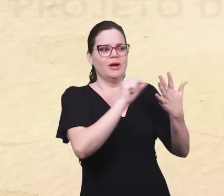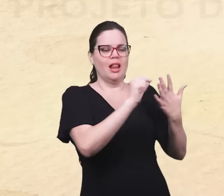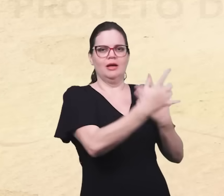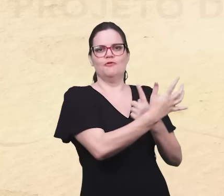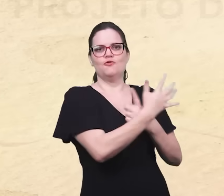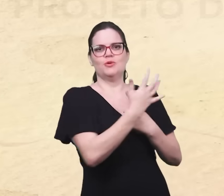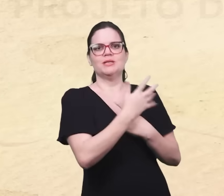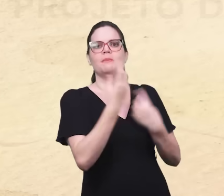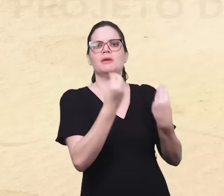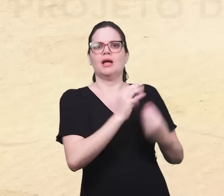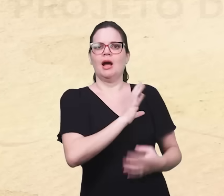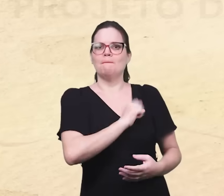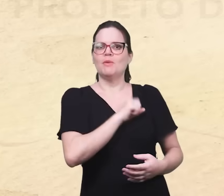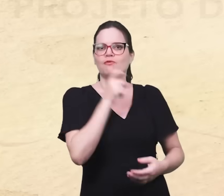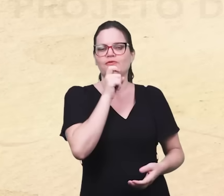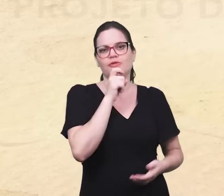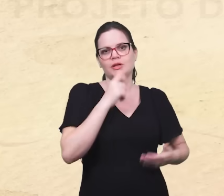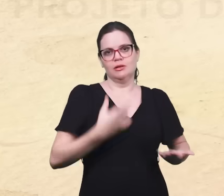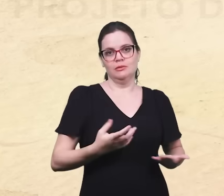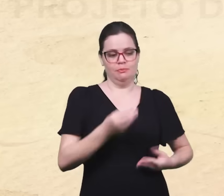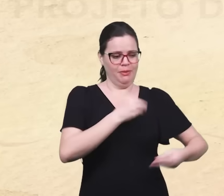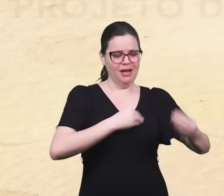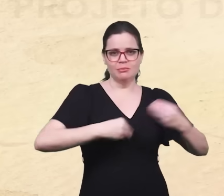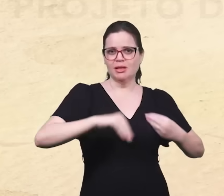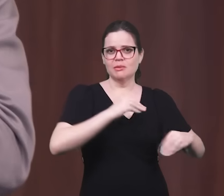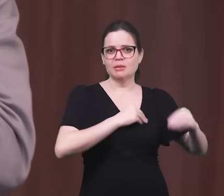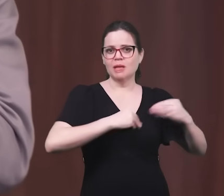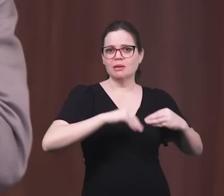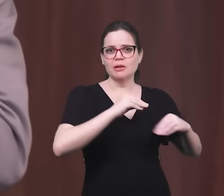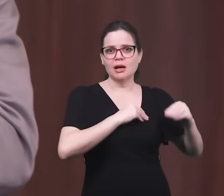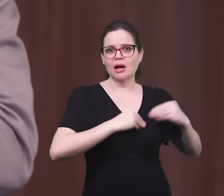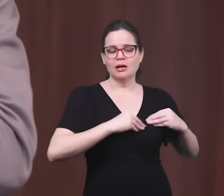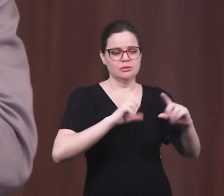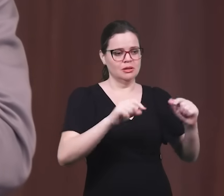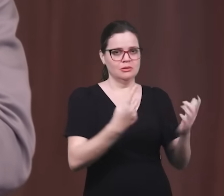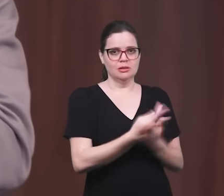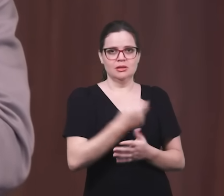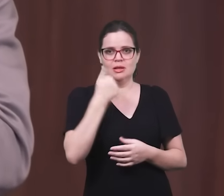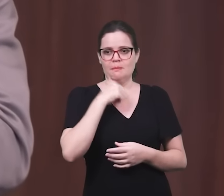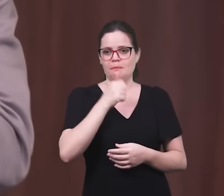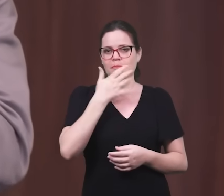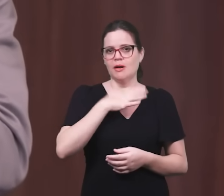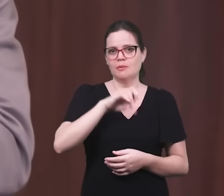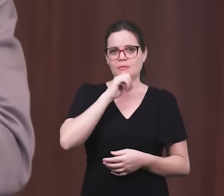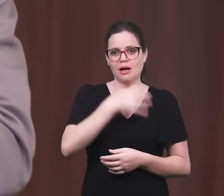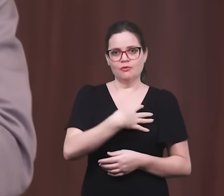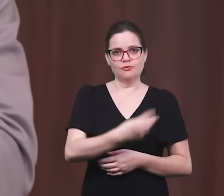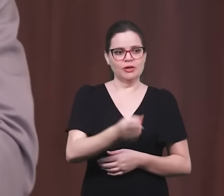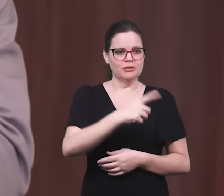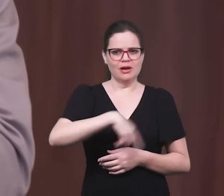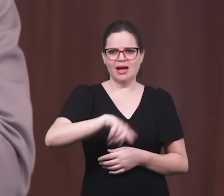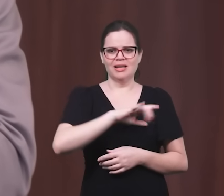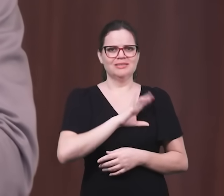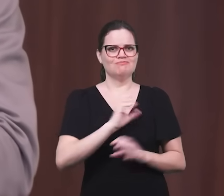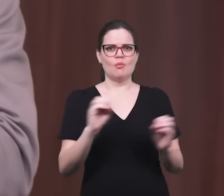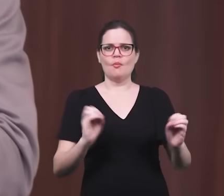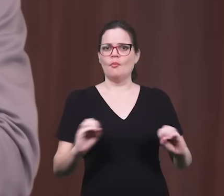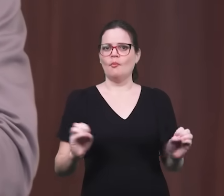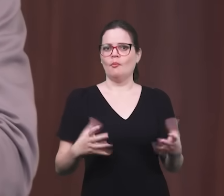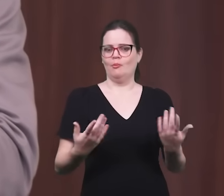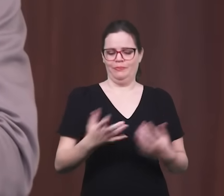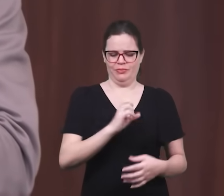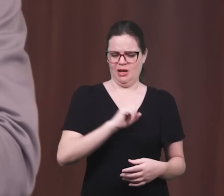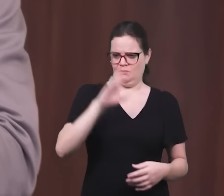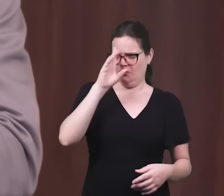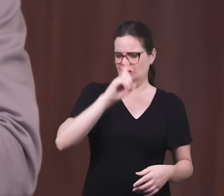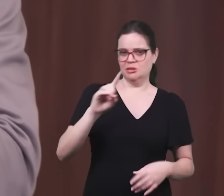esfriará. O pecado se multiplicou de tal forma que o amor de pai com filho, o amor do homem com seu Criador, né,